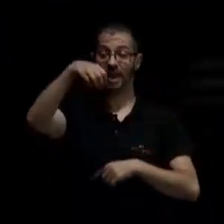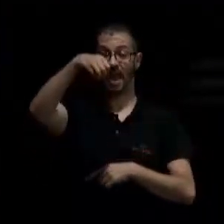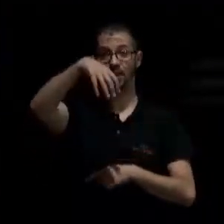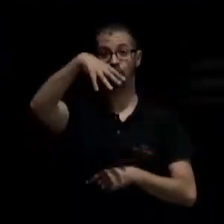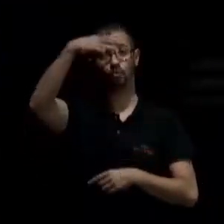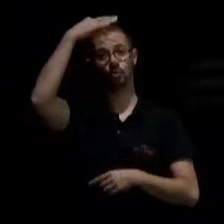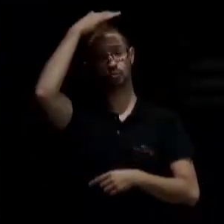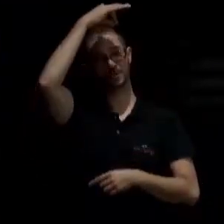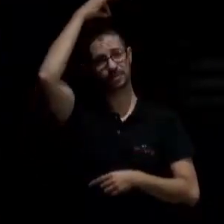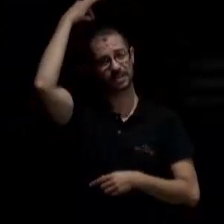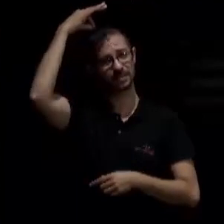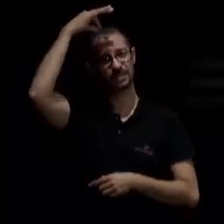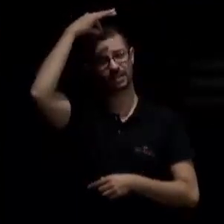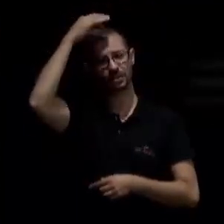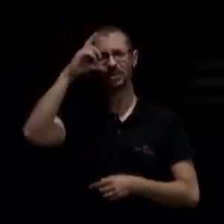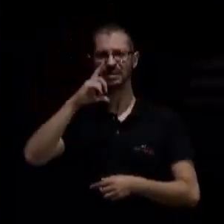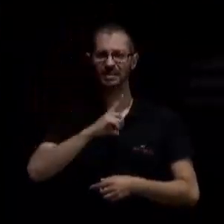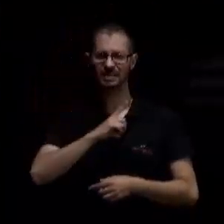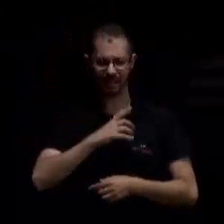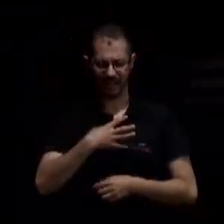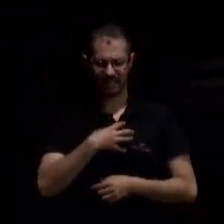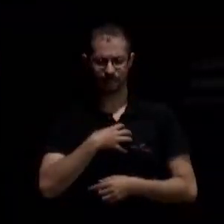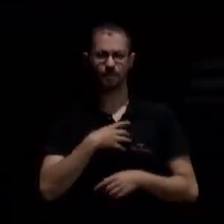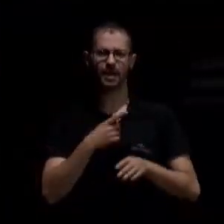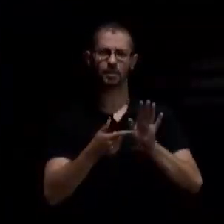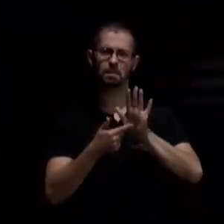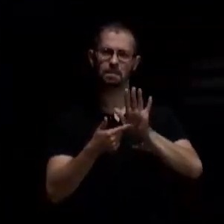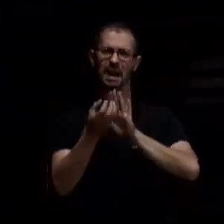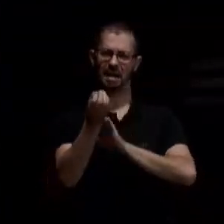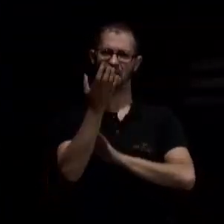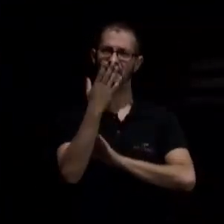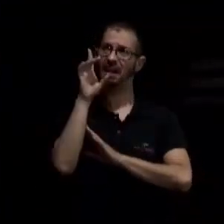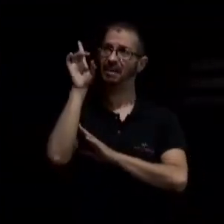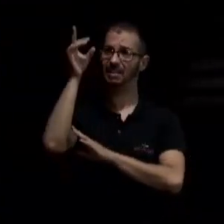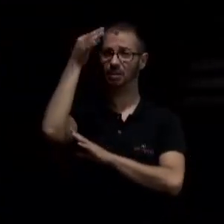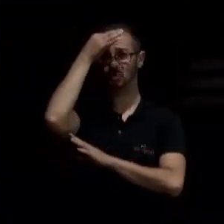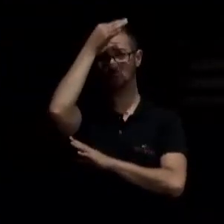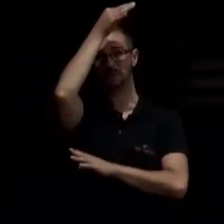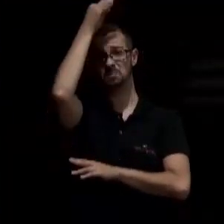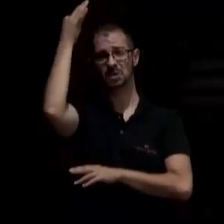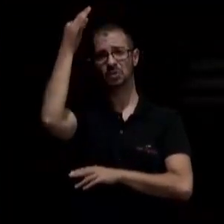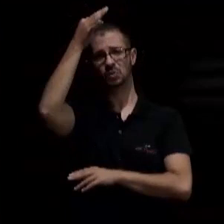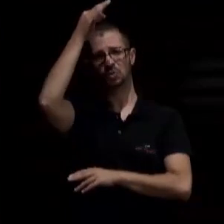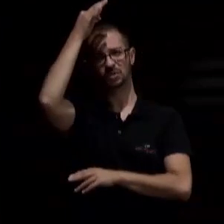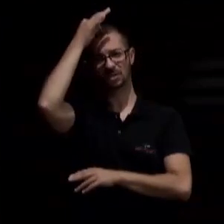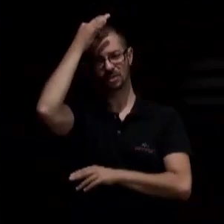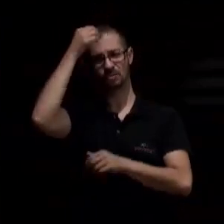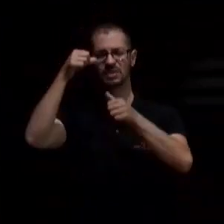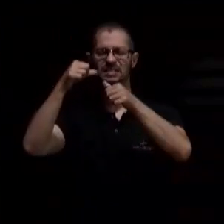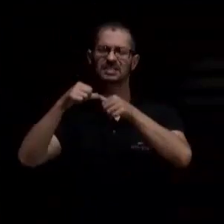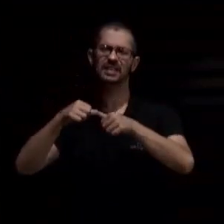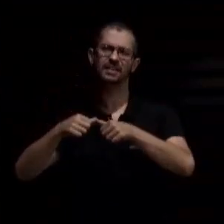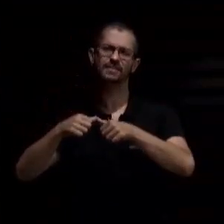tenha exatamente esse formato para revelar que Deus, o Espírito Santo, esteve desde o tempo